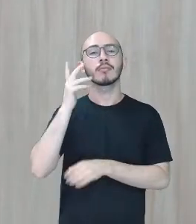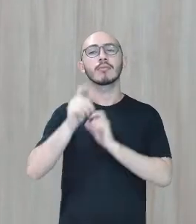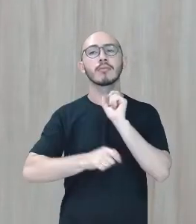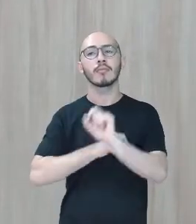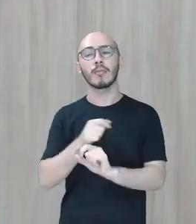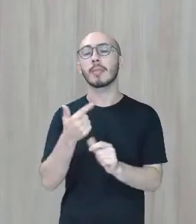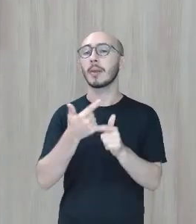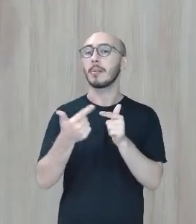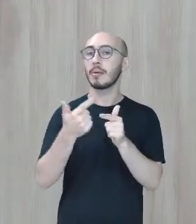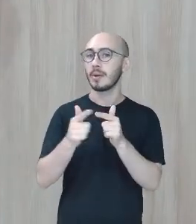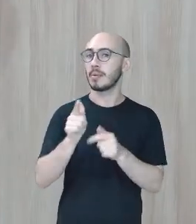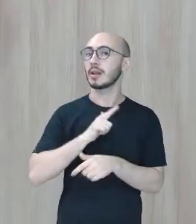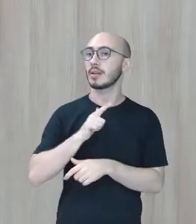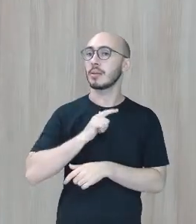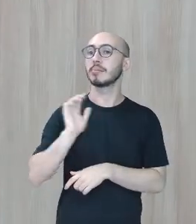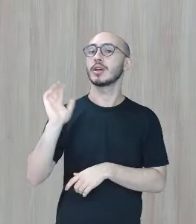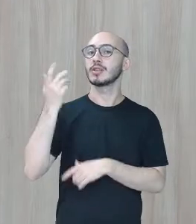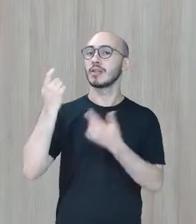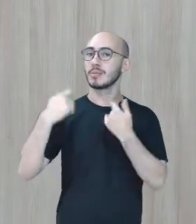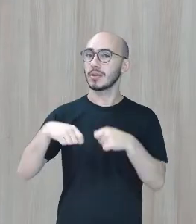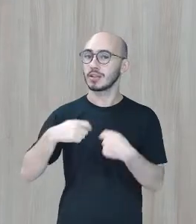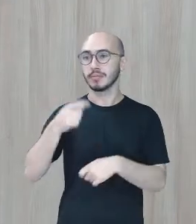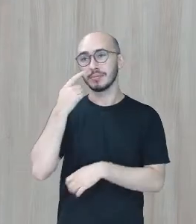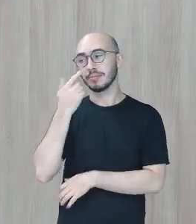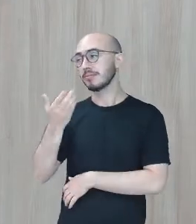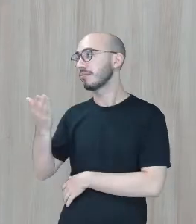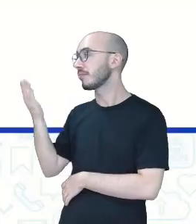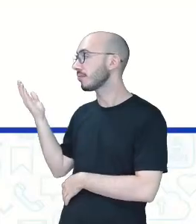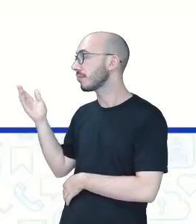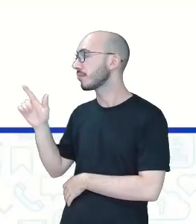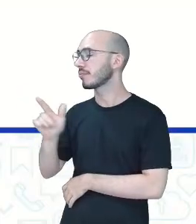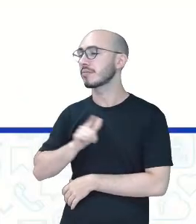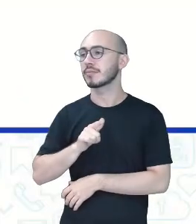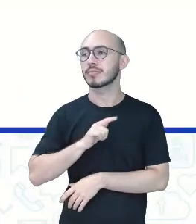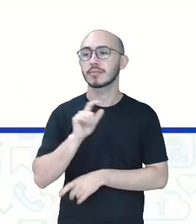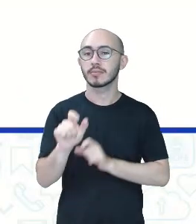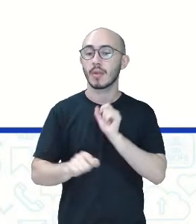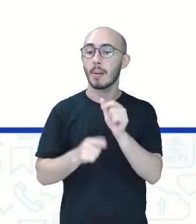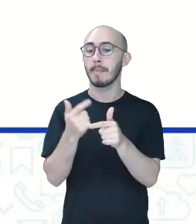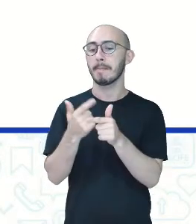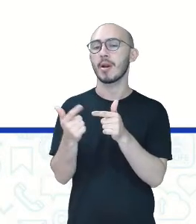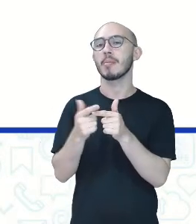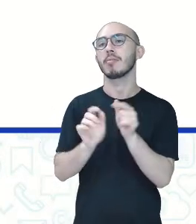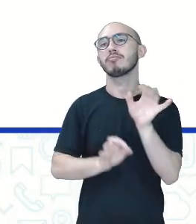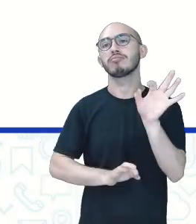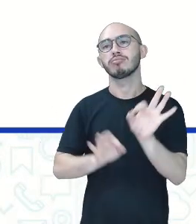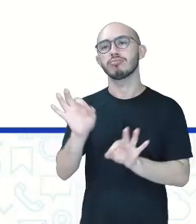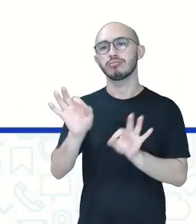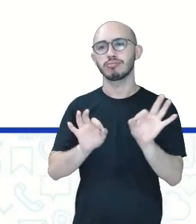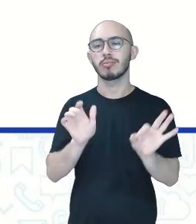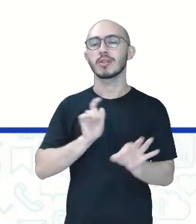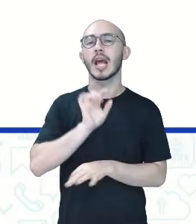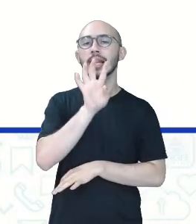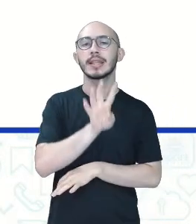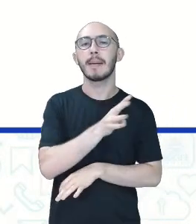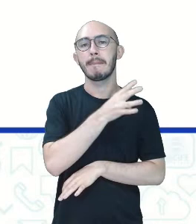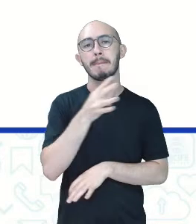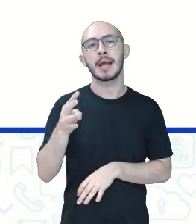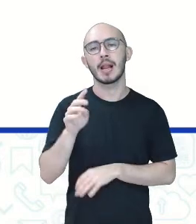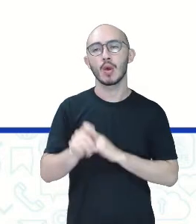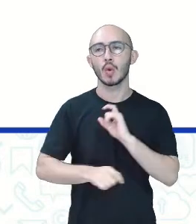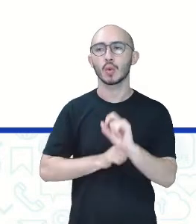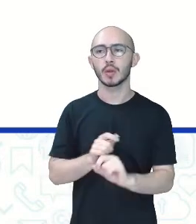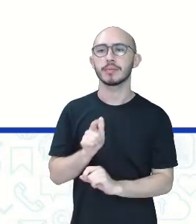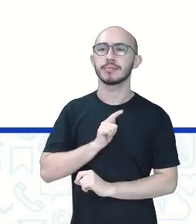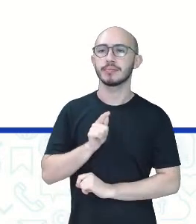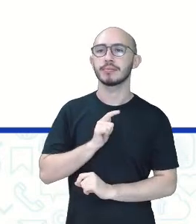esse probleminha aí, ó. Tá vendo? A gente tem aí um problema organizado em forma de tabela, onde eu tenho